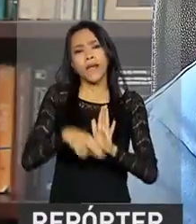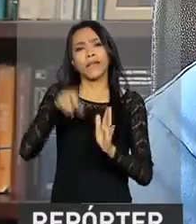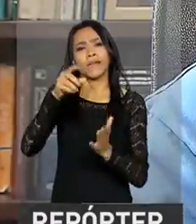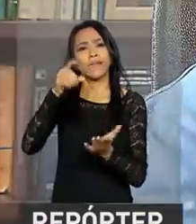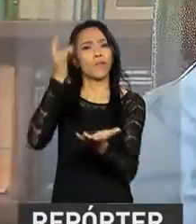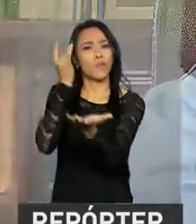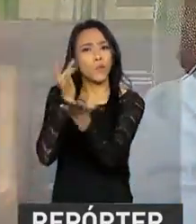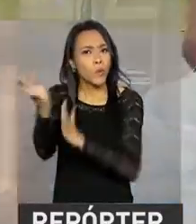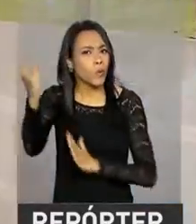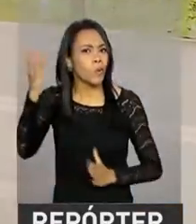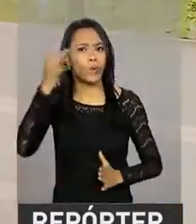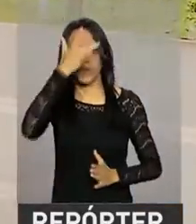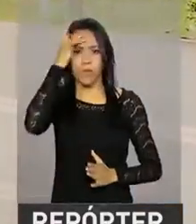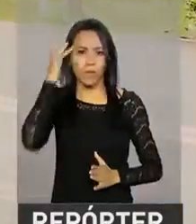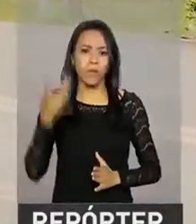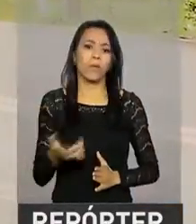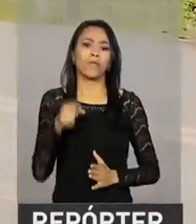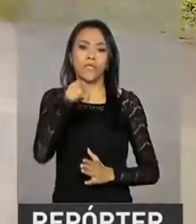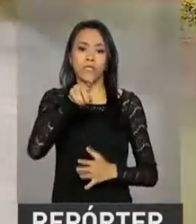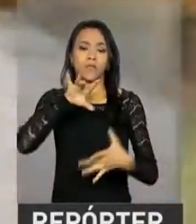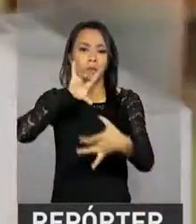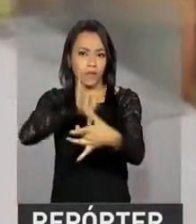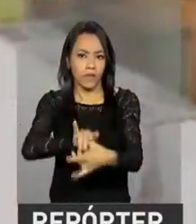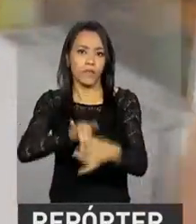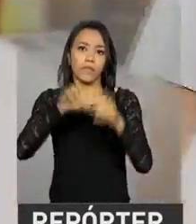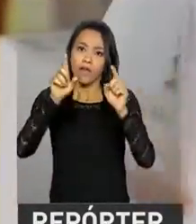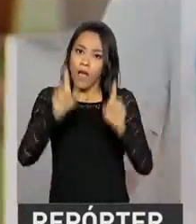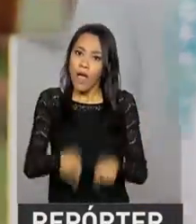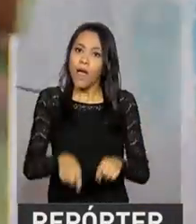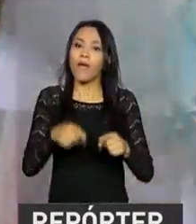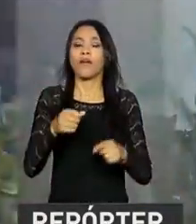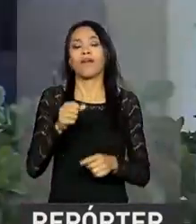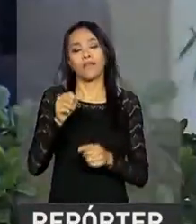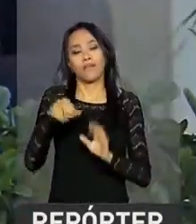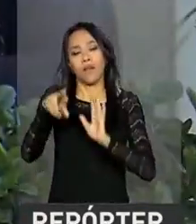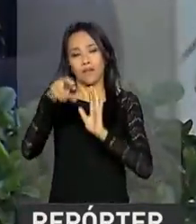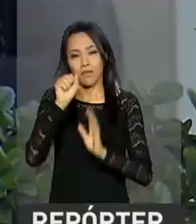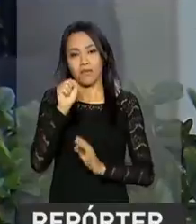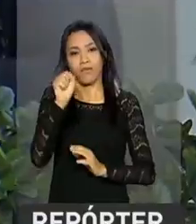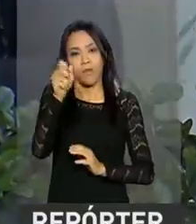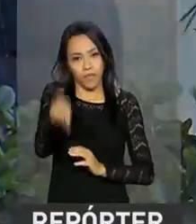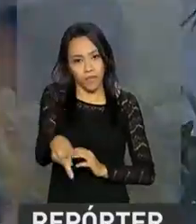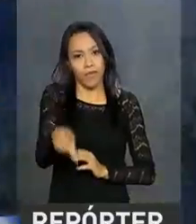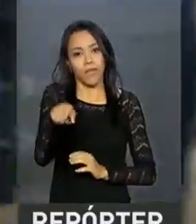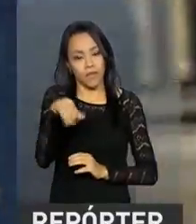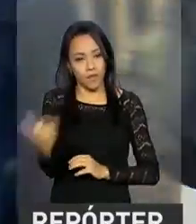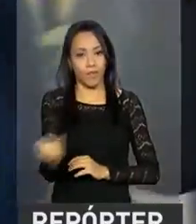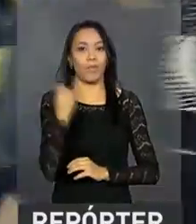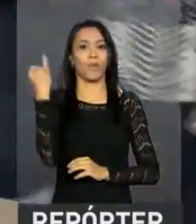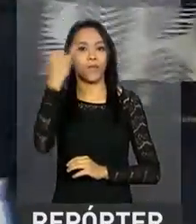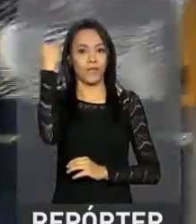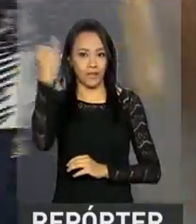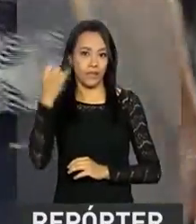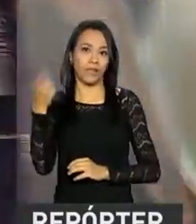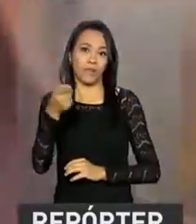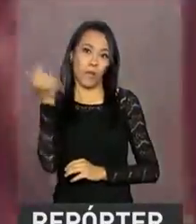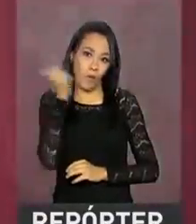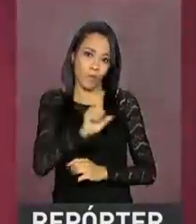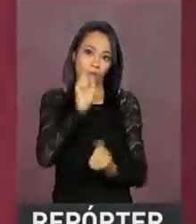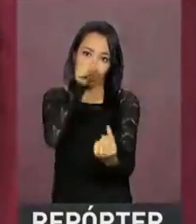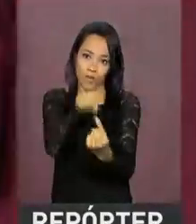é ninguém e nesse contexto é a previdência social tem um papel relevante pra alcançar esse